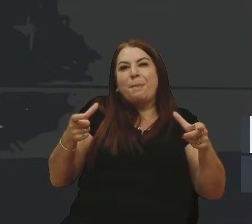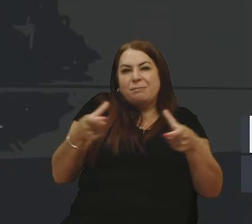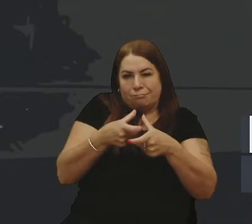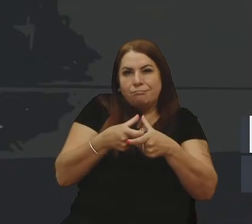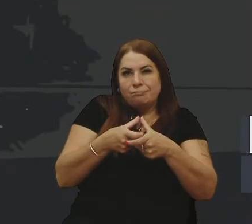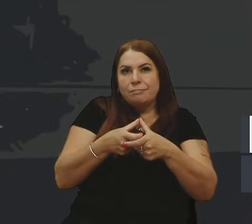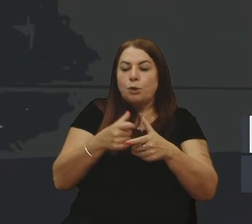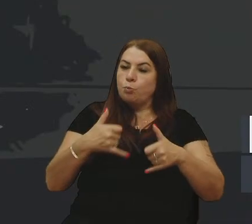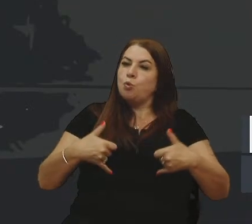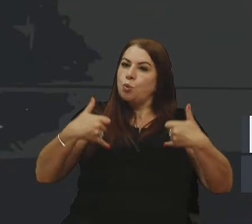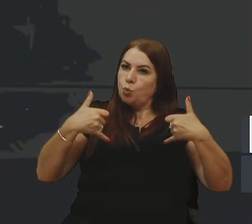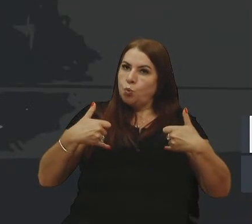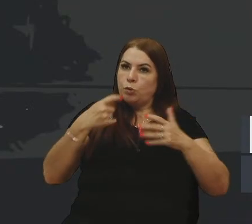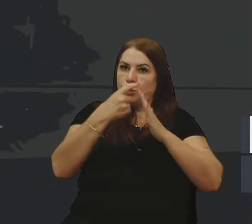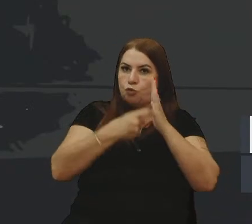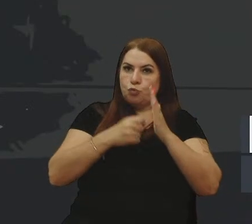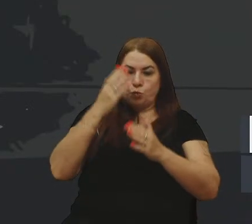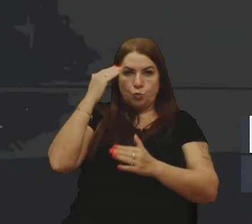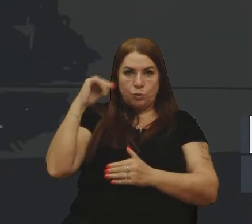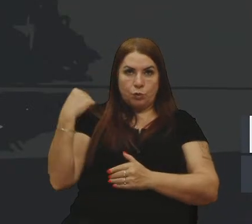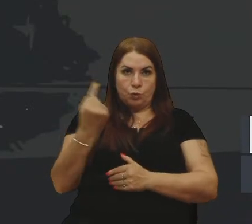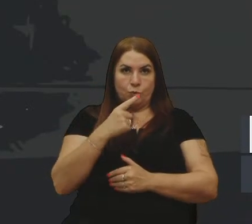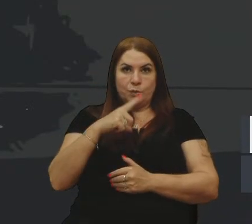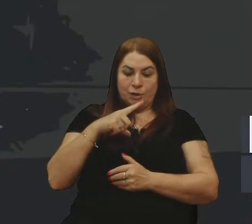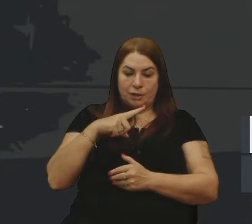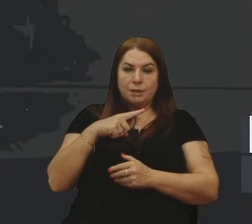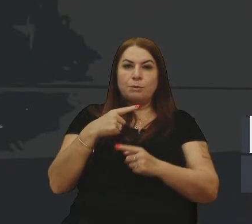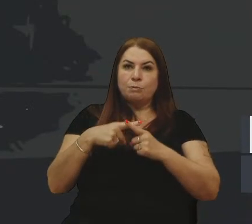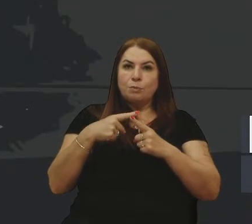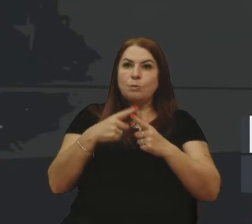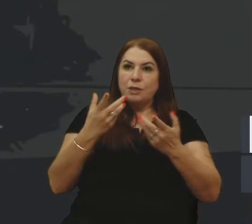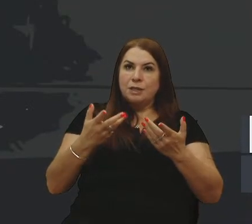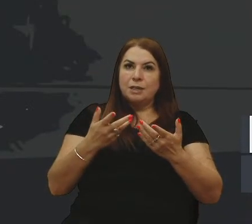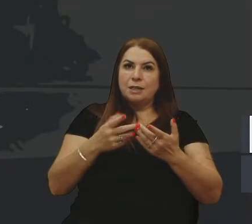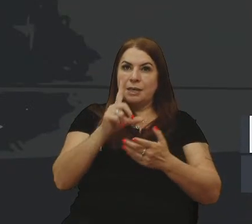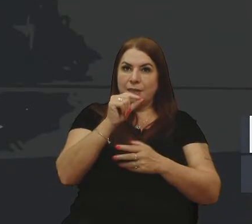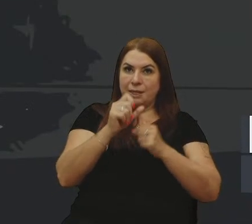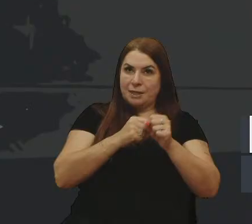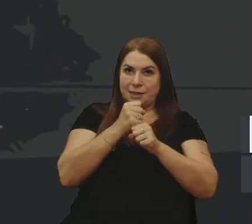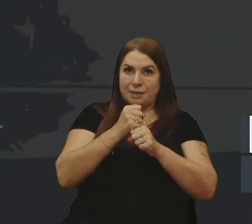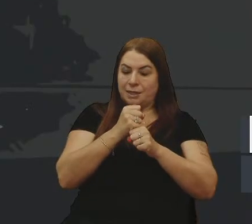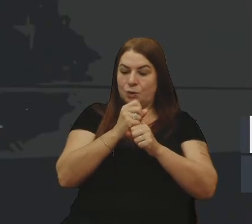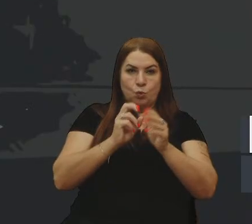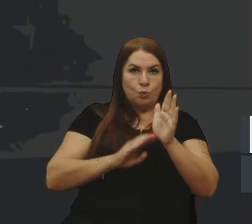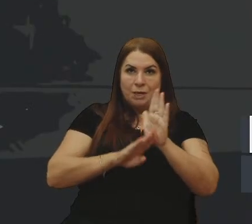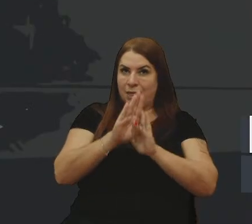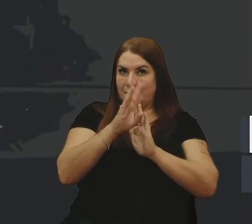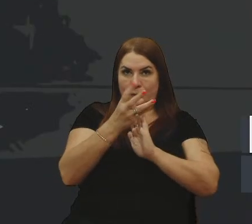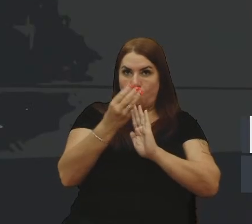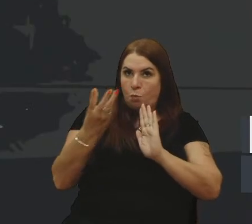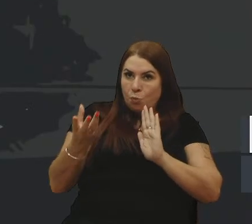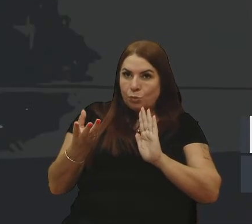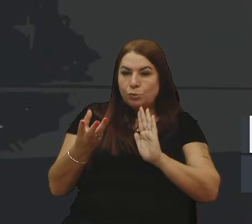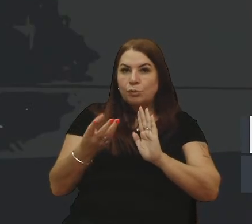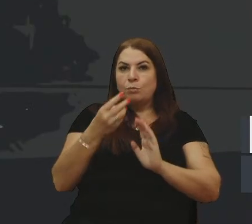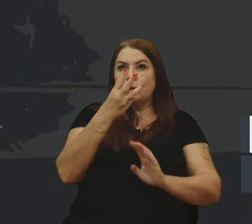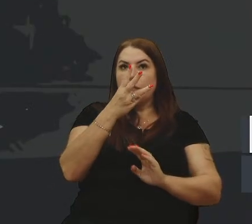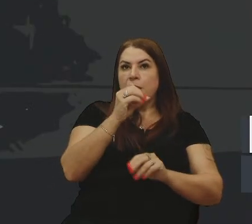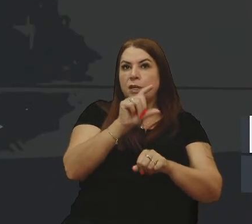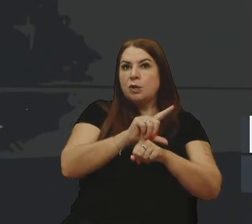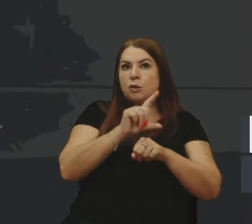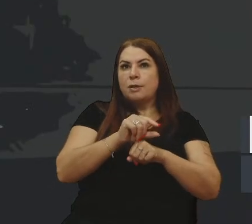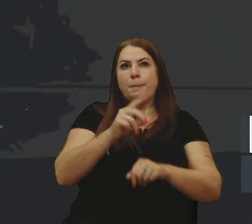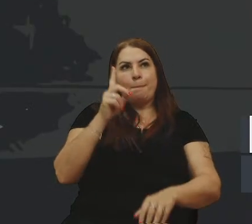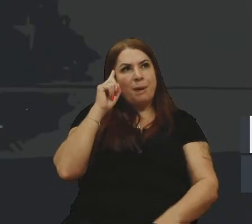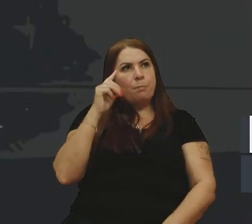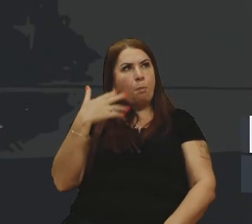eu me orgulho muito da taxa de sucesso que nós temos, porque, apesar de em 10 anos a gente não crescer tanto, porque 30 lojas parece